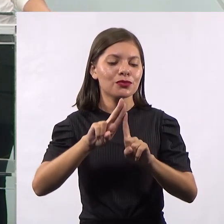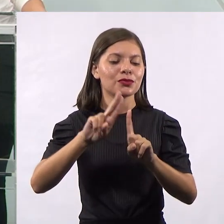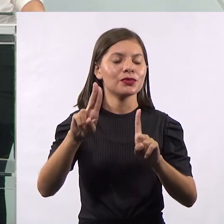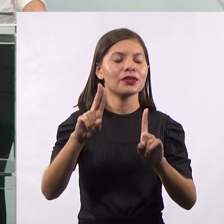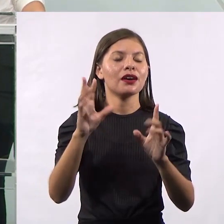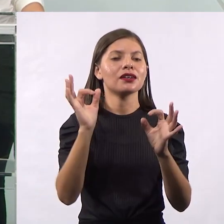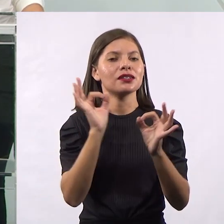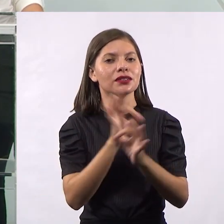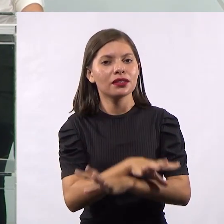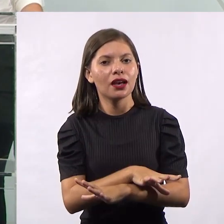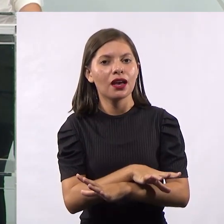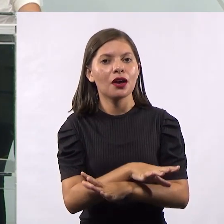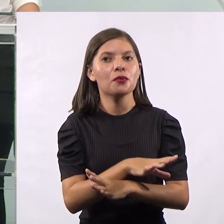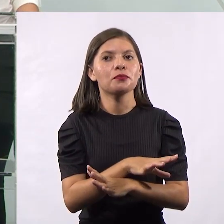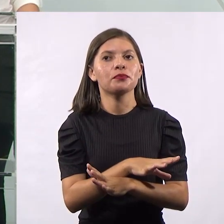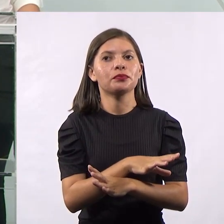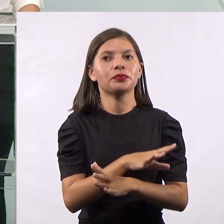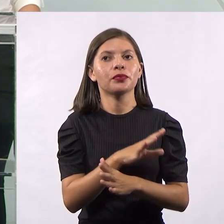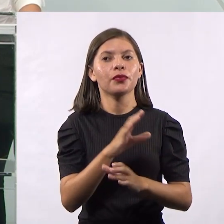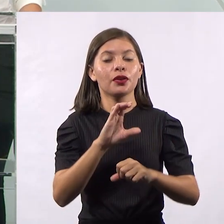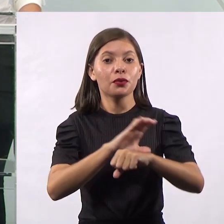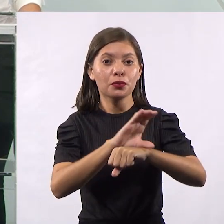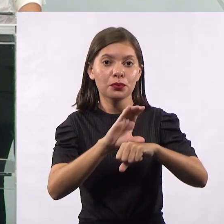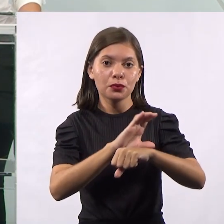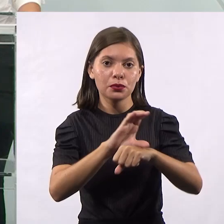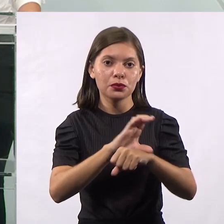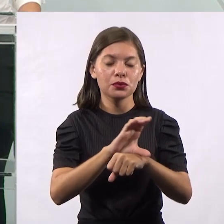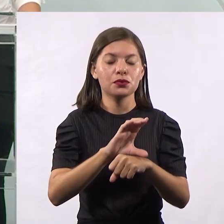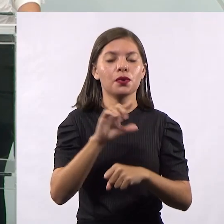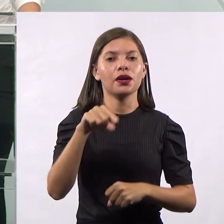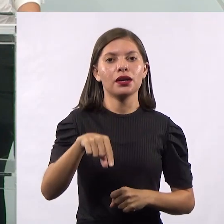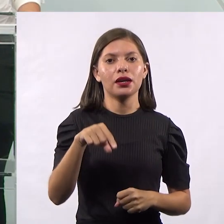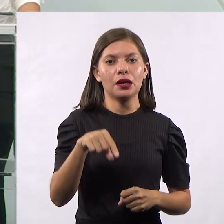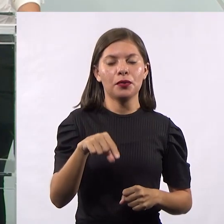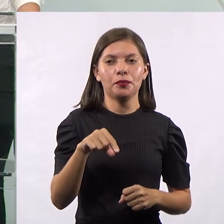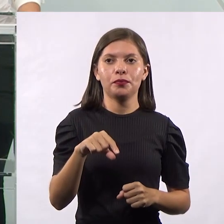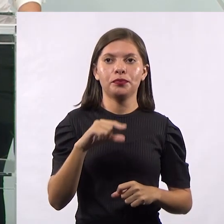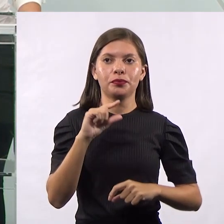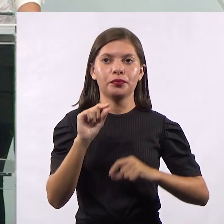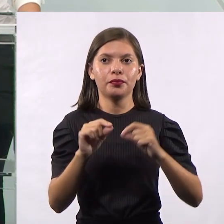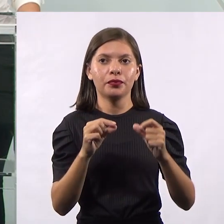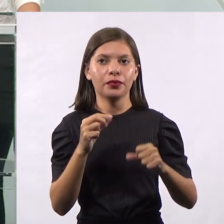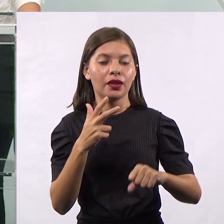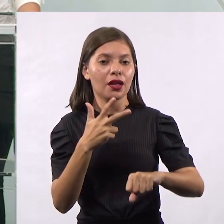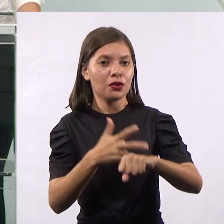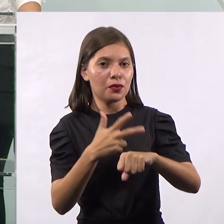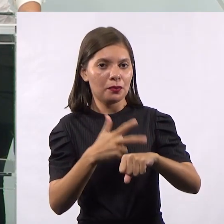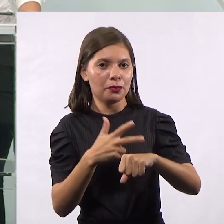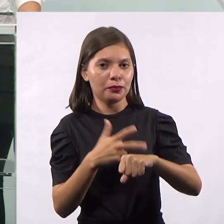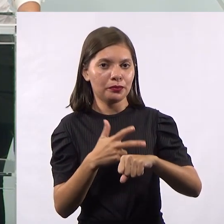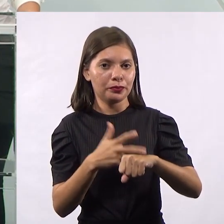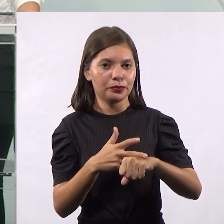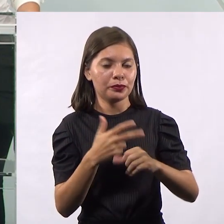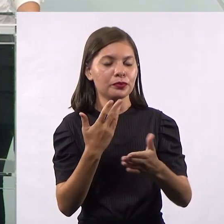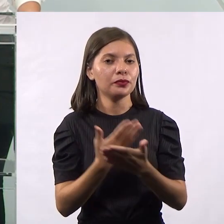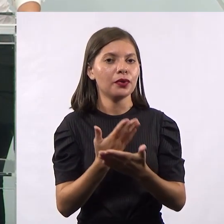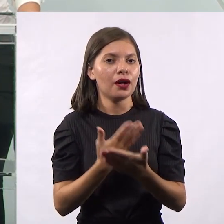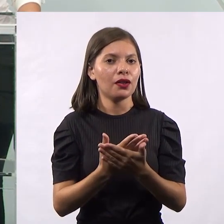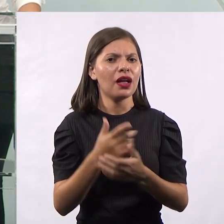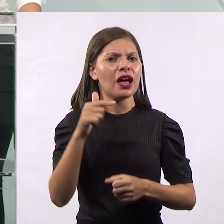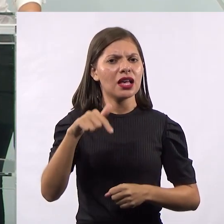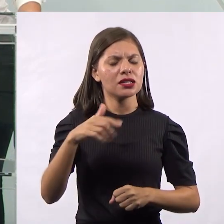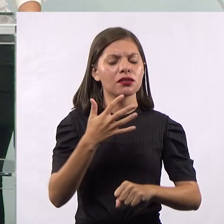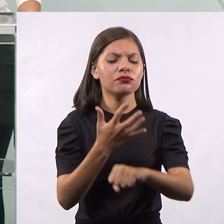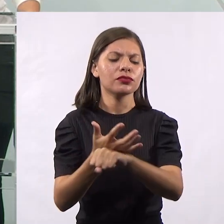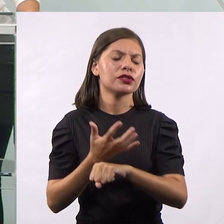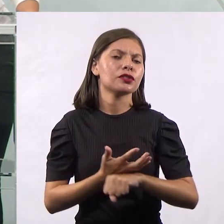encerra a nossa unidade, a gente encerra o nosso curso aqui, né, em termos de web aulas.